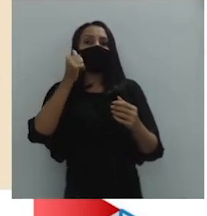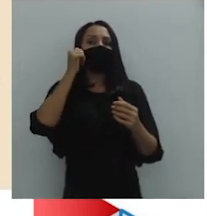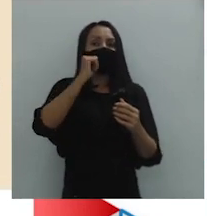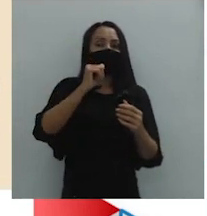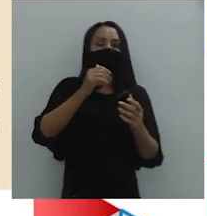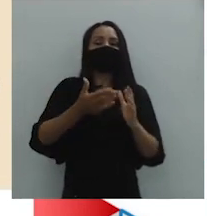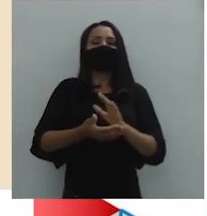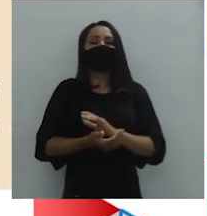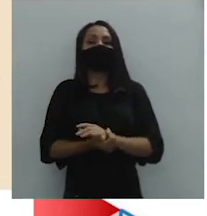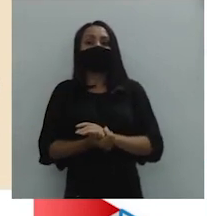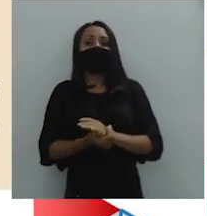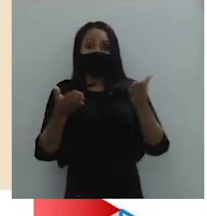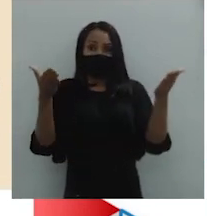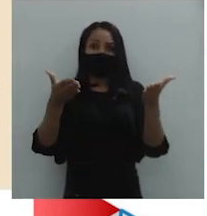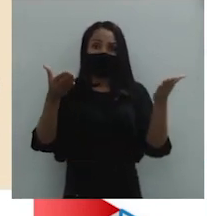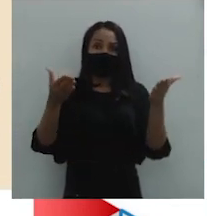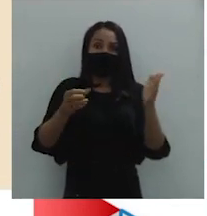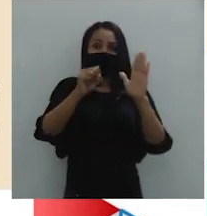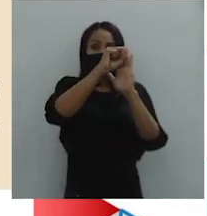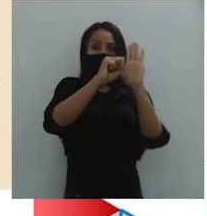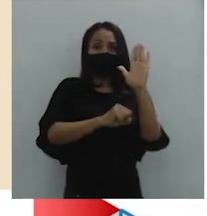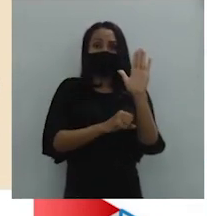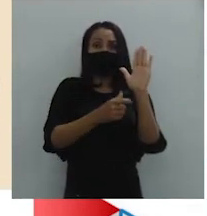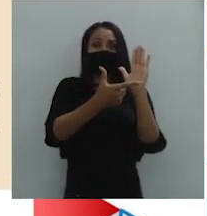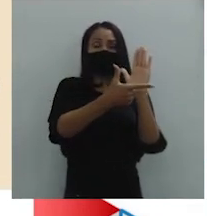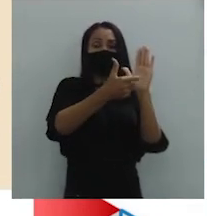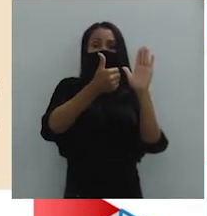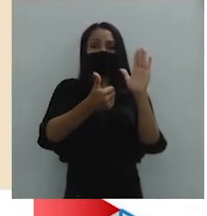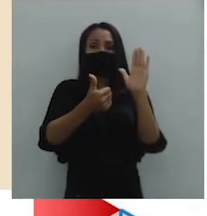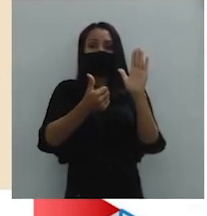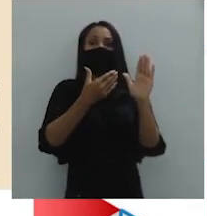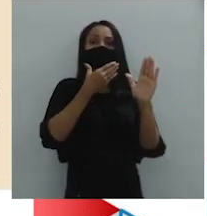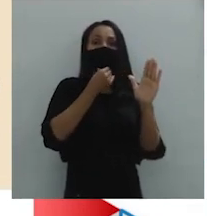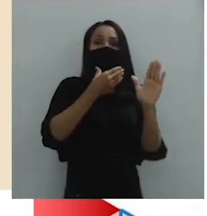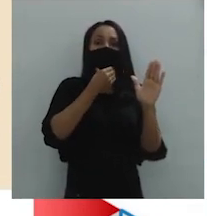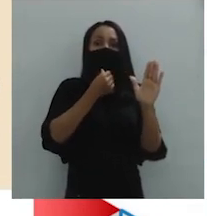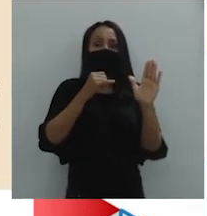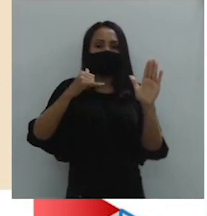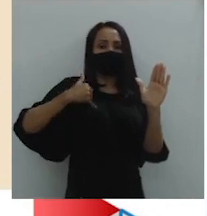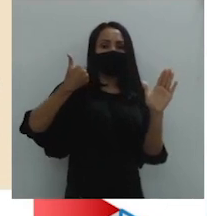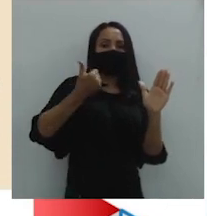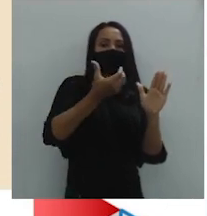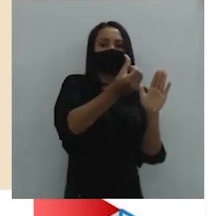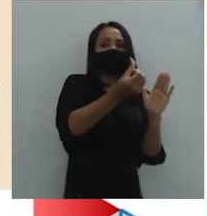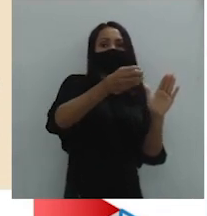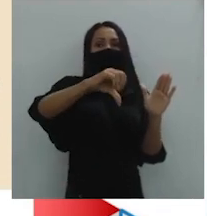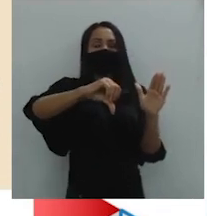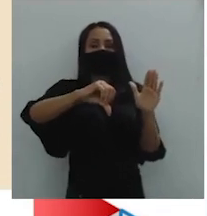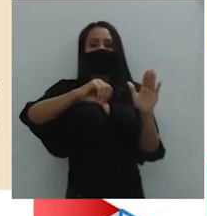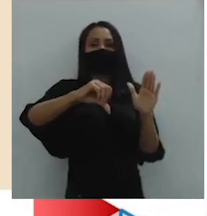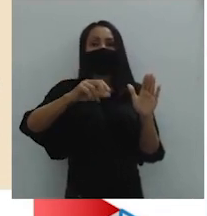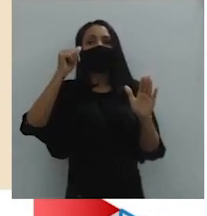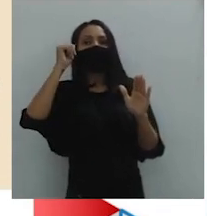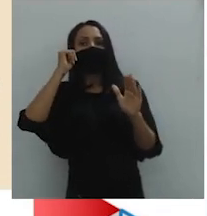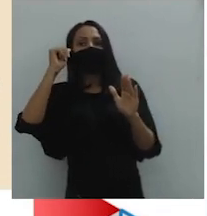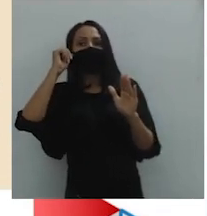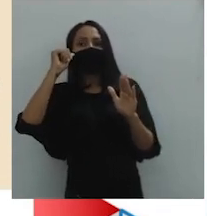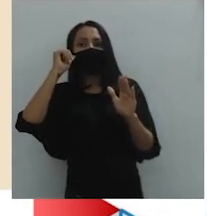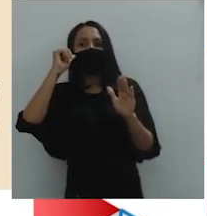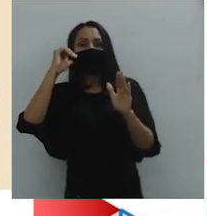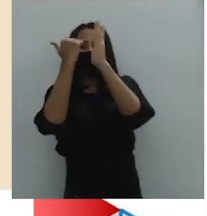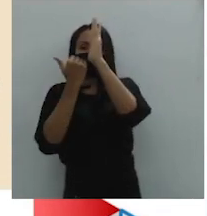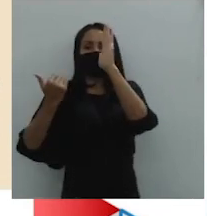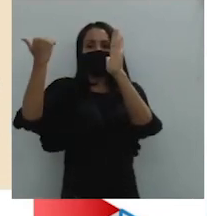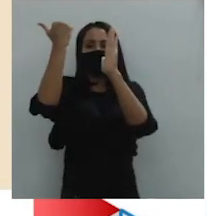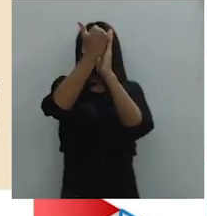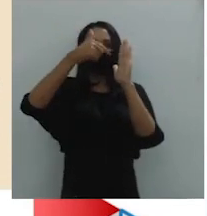ele hoje em pleno século XXI, ele vai aos 69 anos. Já as mulheres, elas passam dos